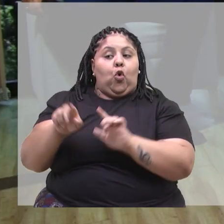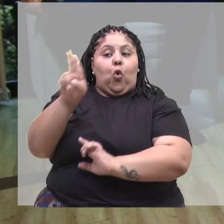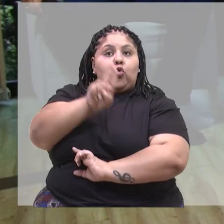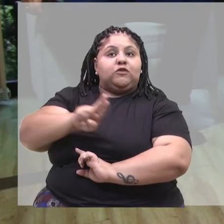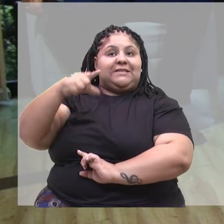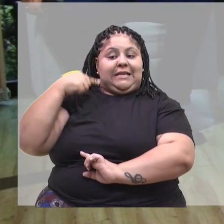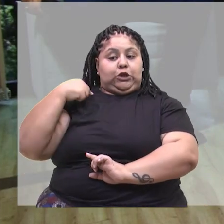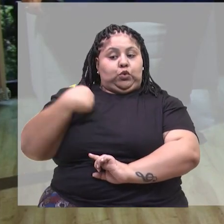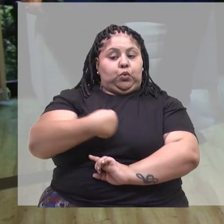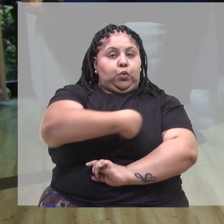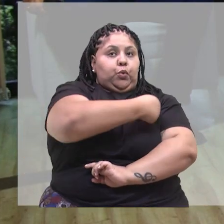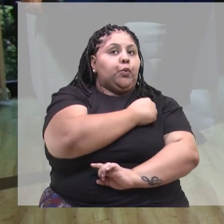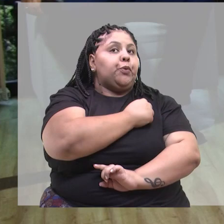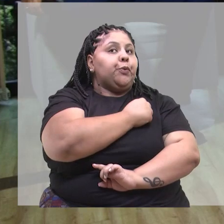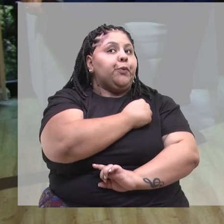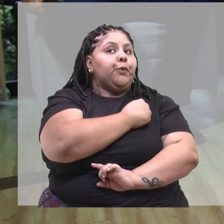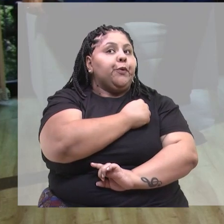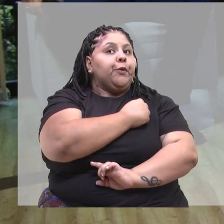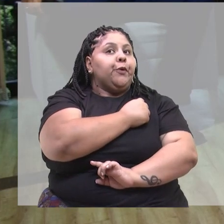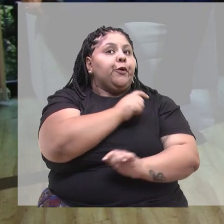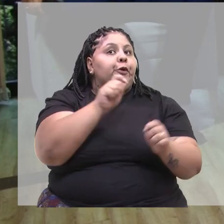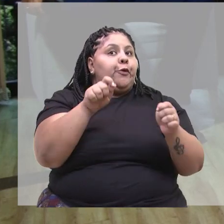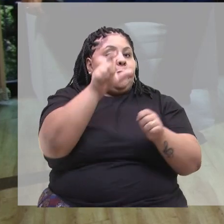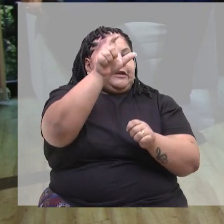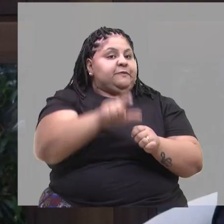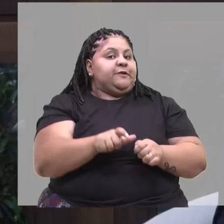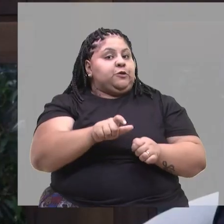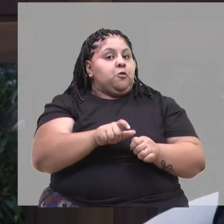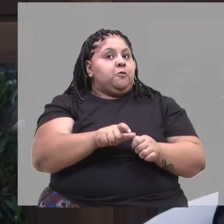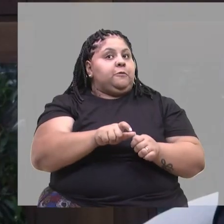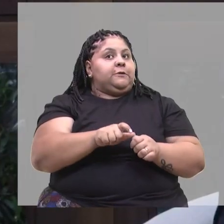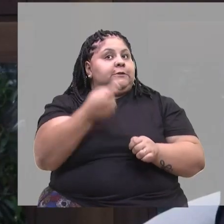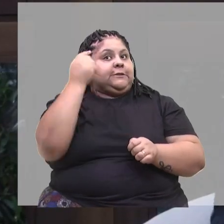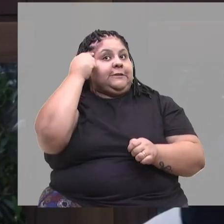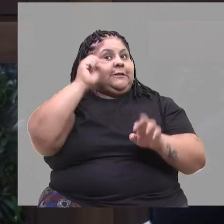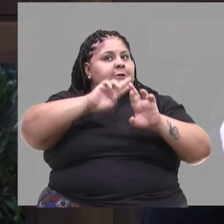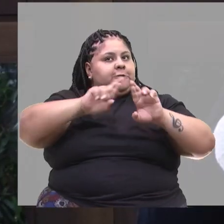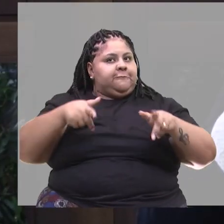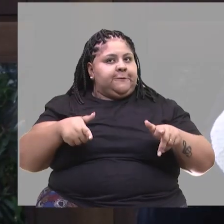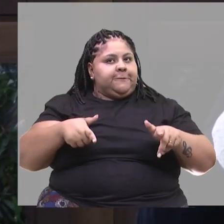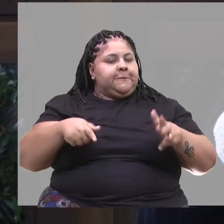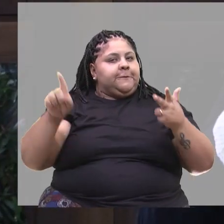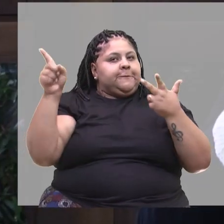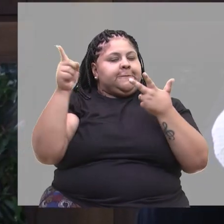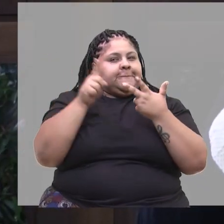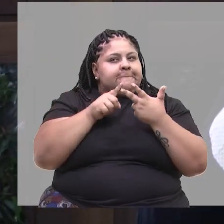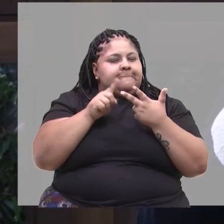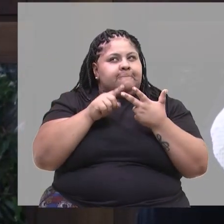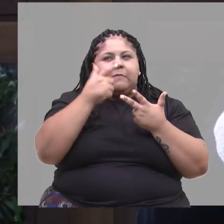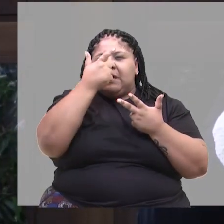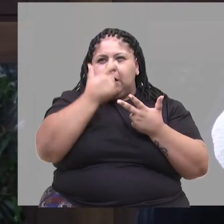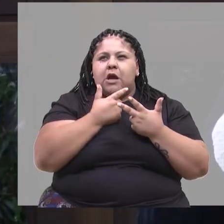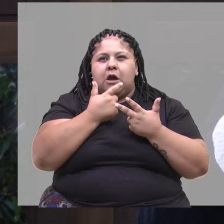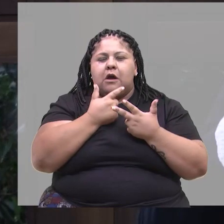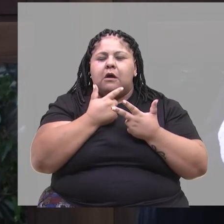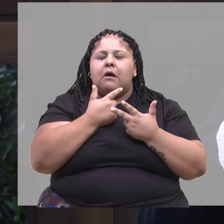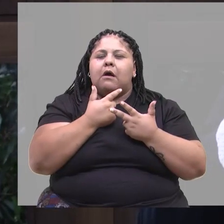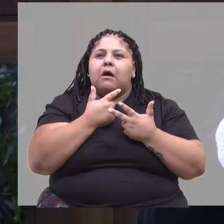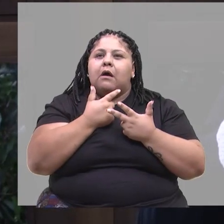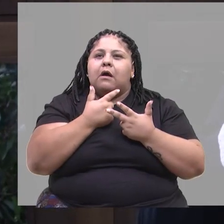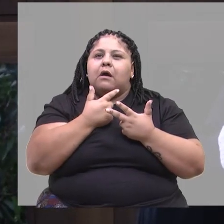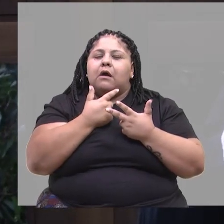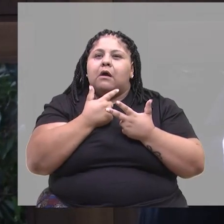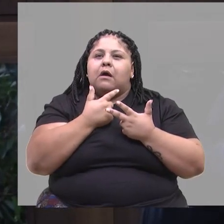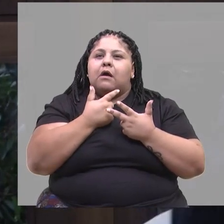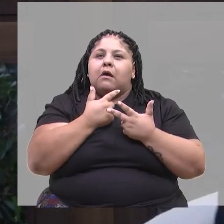os espaços públicos ou não, para disseminar as informações. Eu acho que isso é fundamental. Um outro pilar que me parece, assim, que a questão